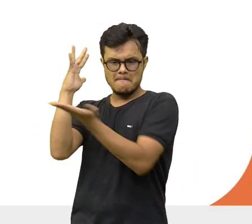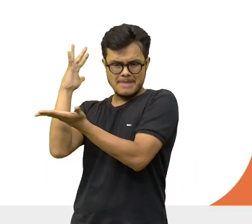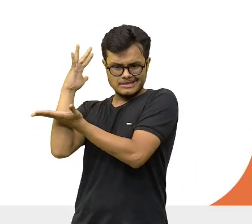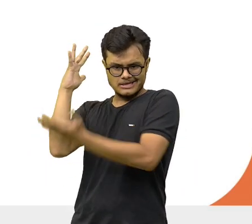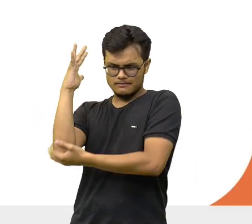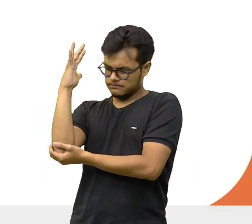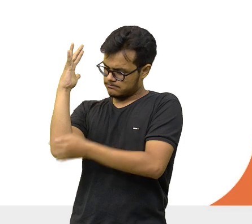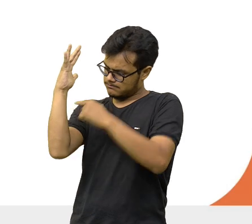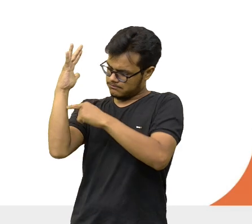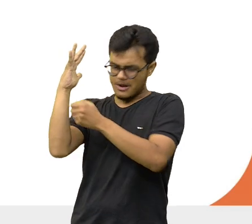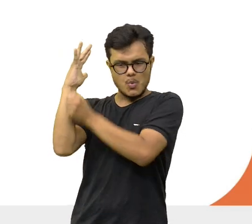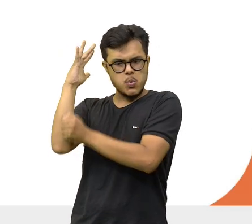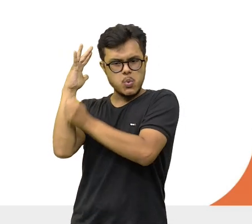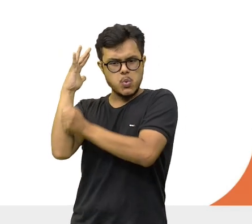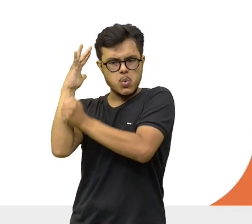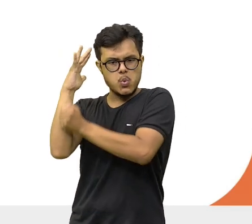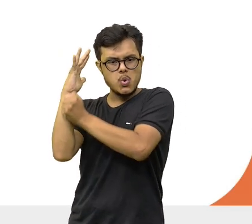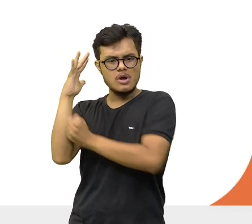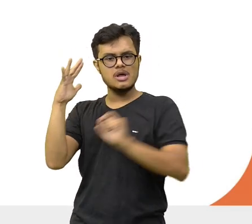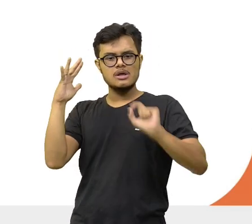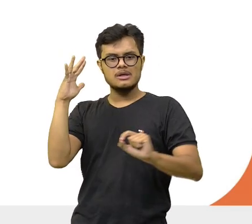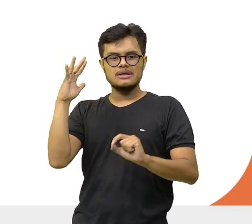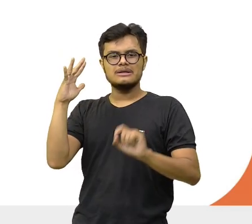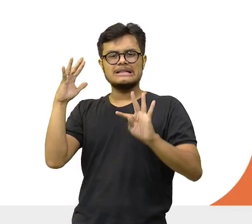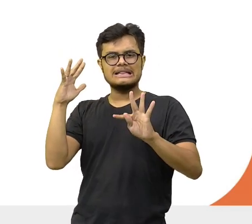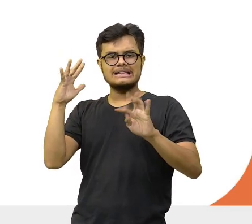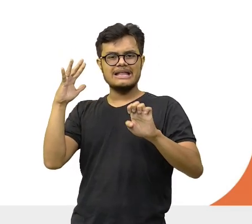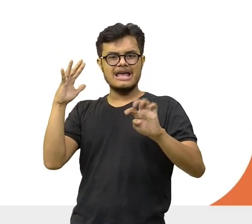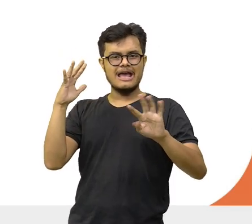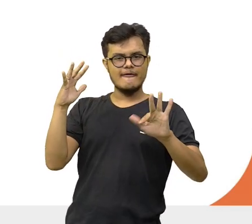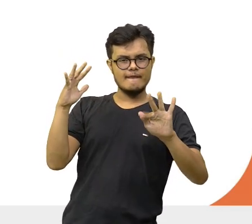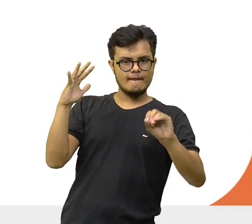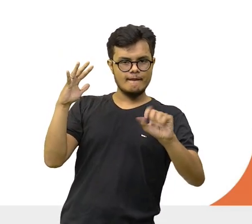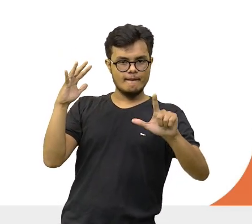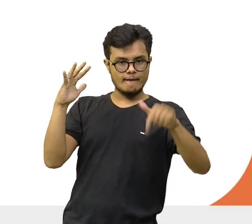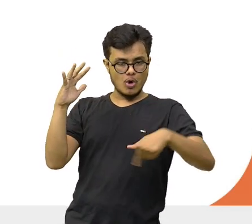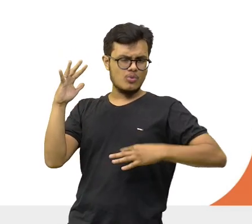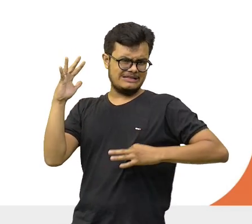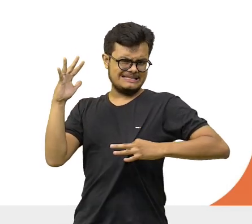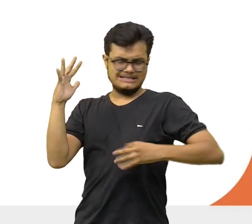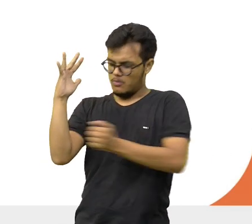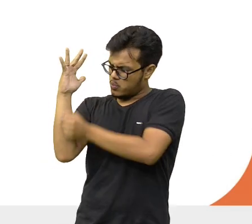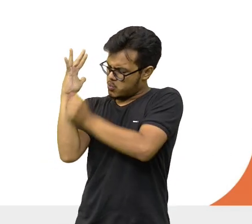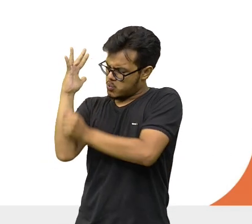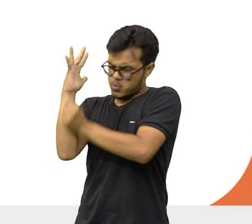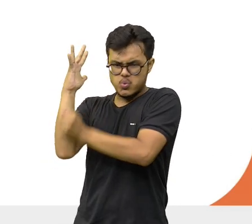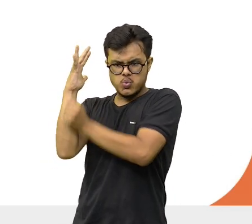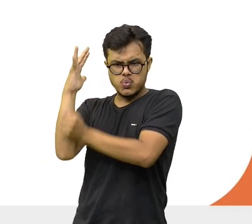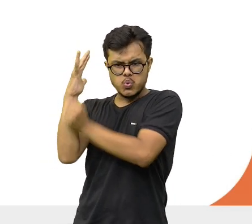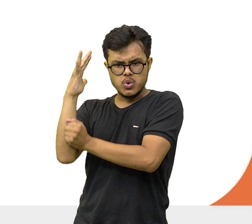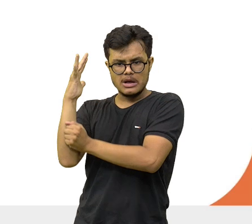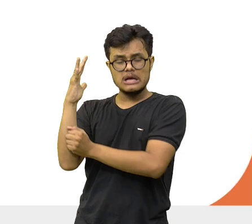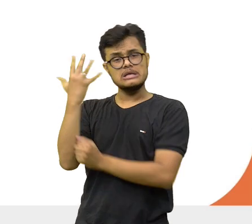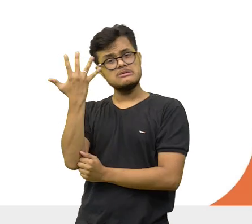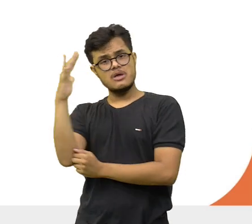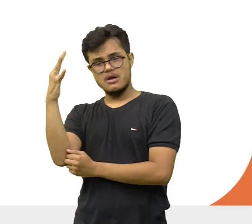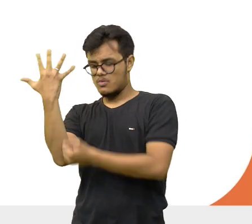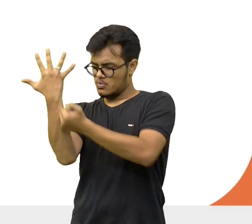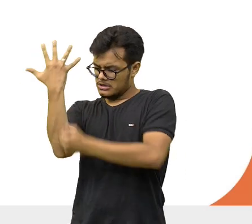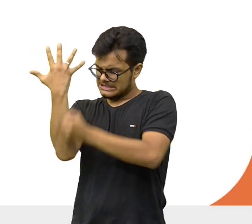e atritar aqui com o teflon, por exemplo, como a madeira ela está